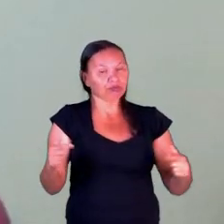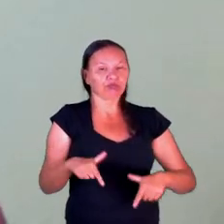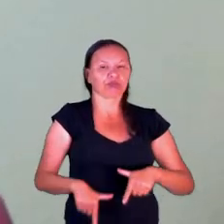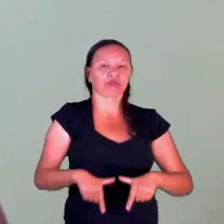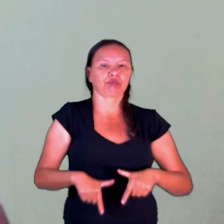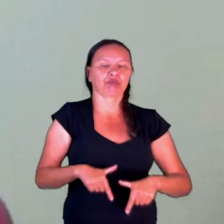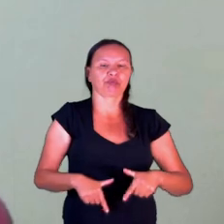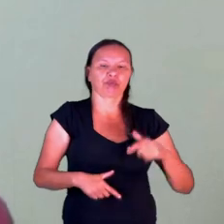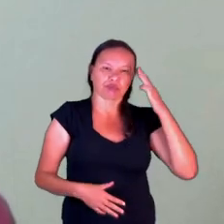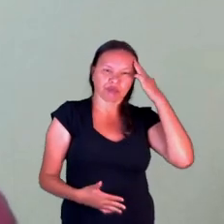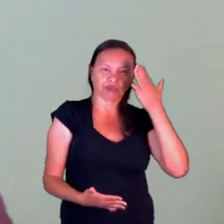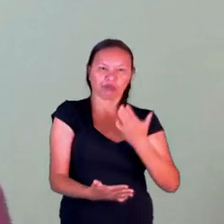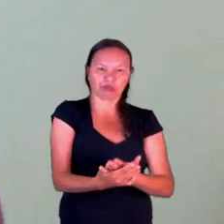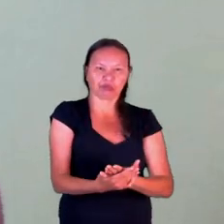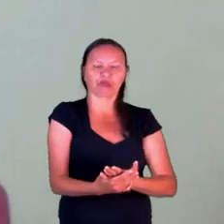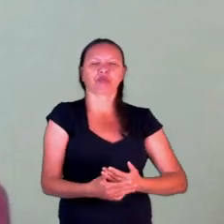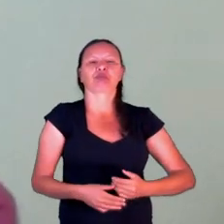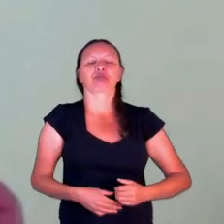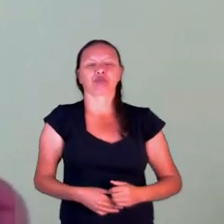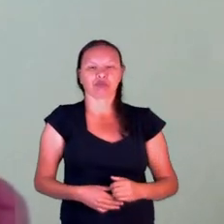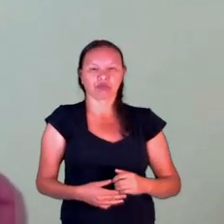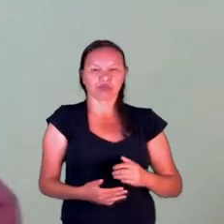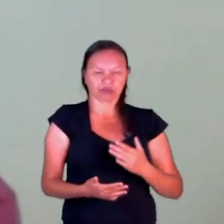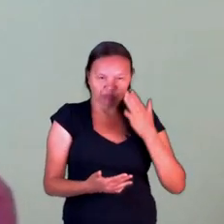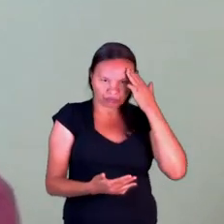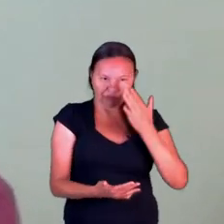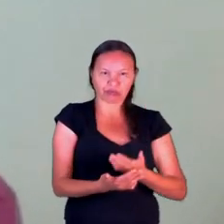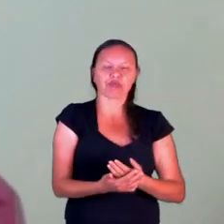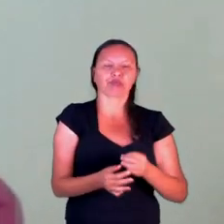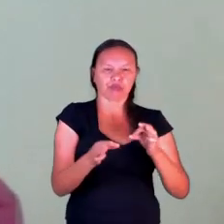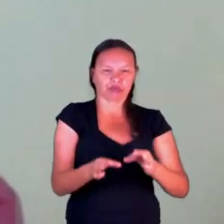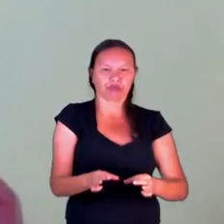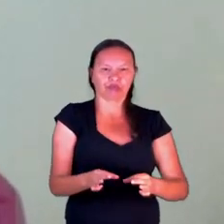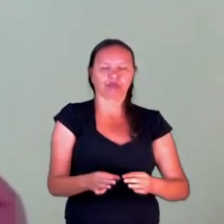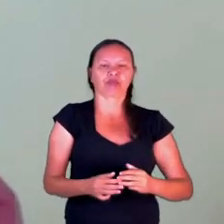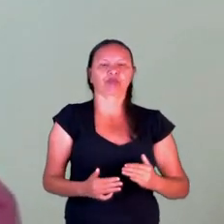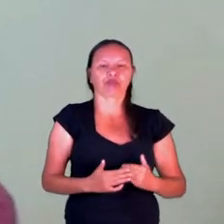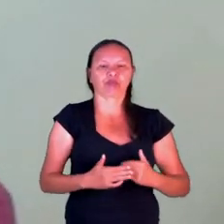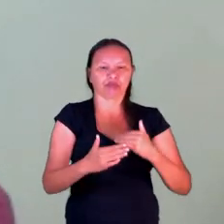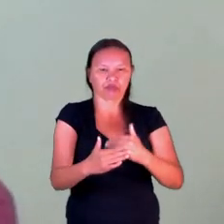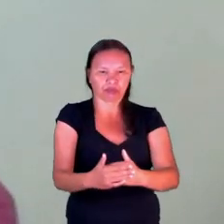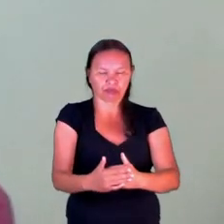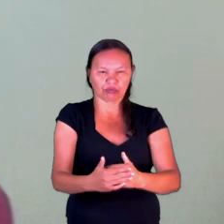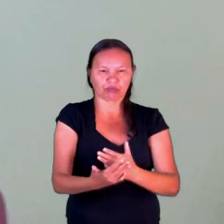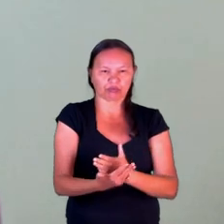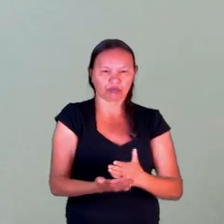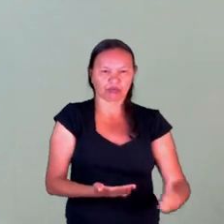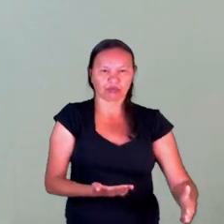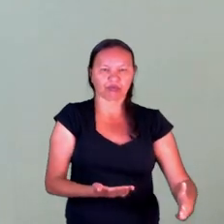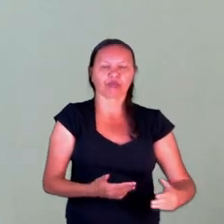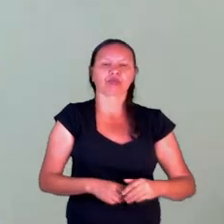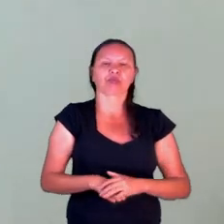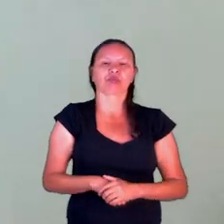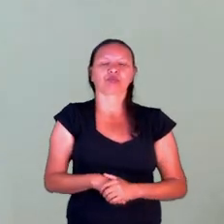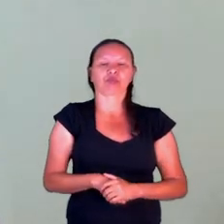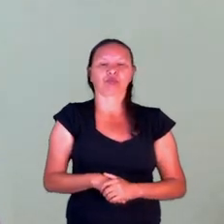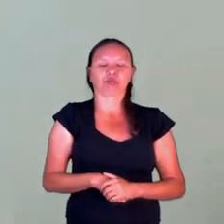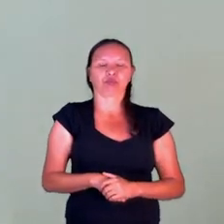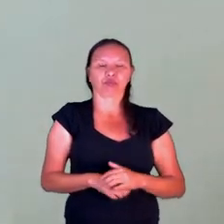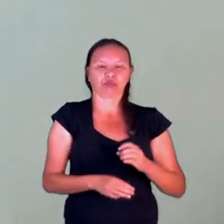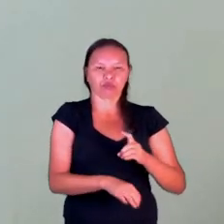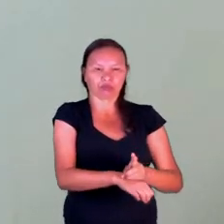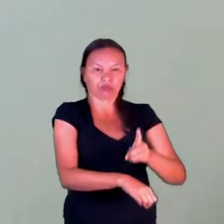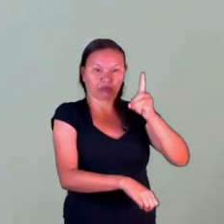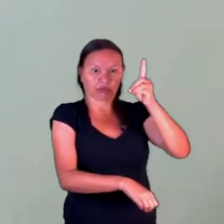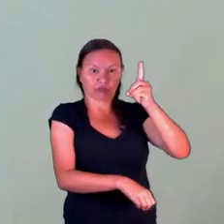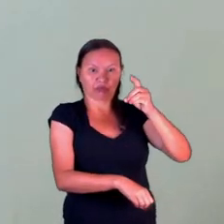convencimento felizmente deu certo e aí quando nós alcançamos essa primeira etapa do projeto eh Dr Olímpio